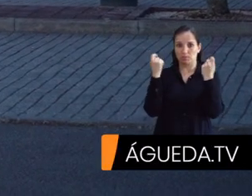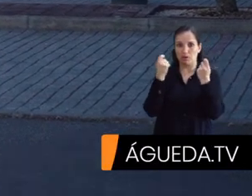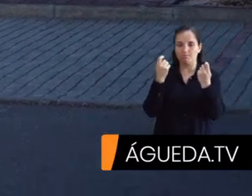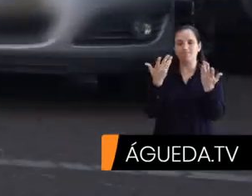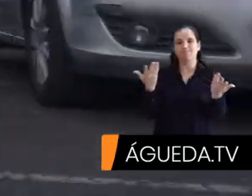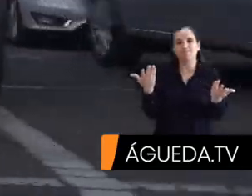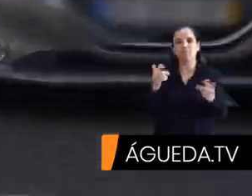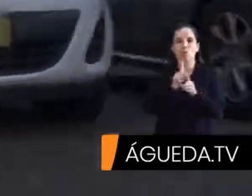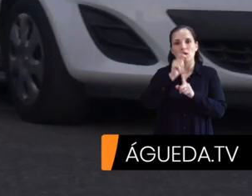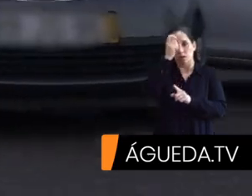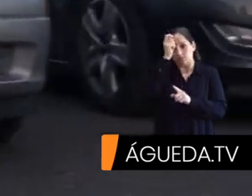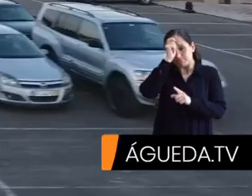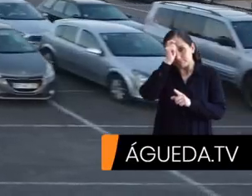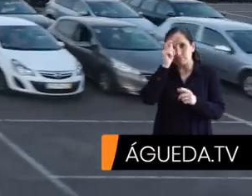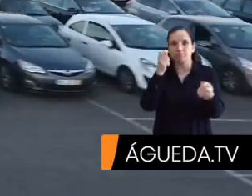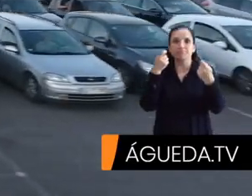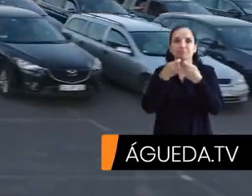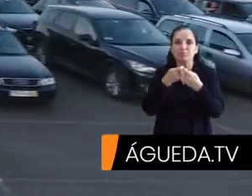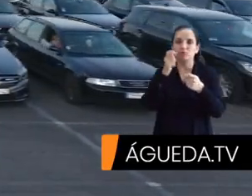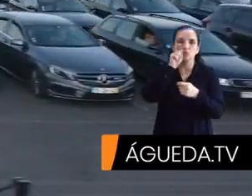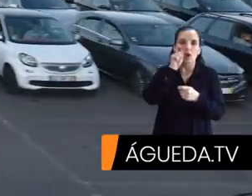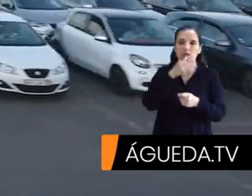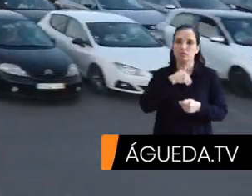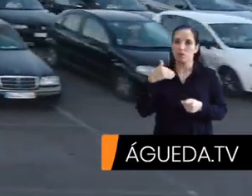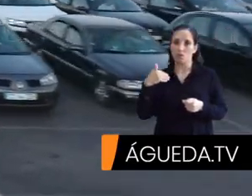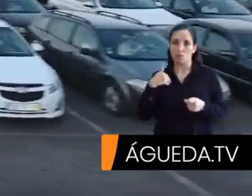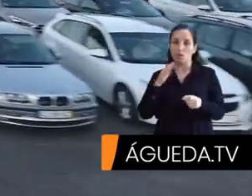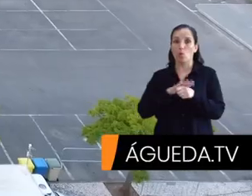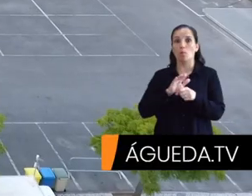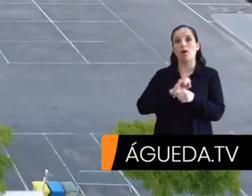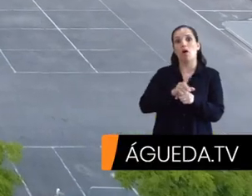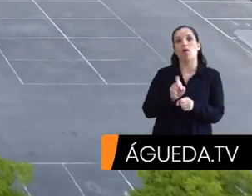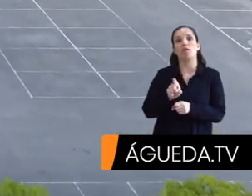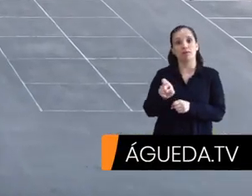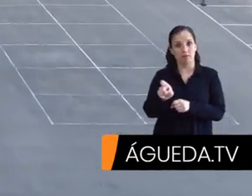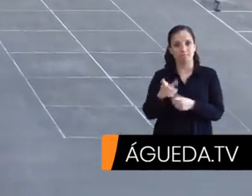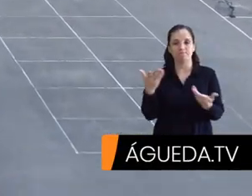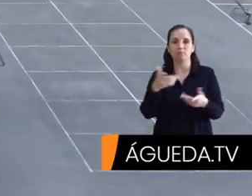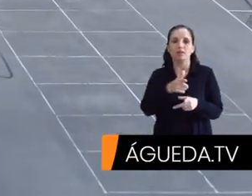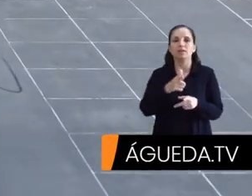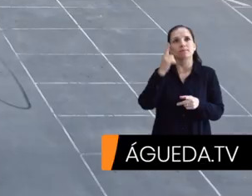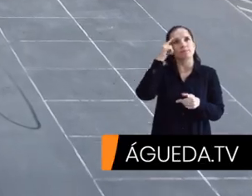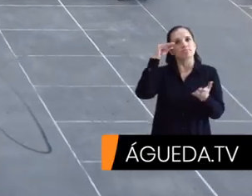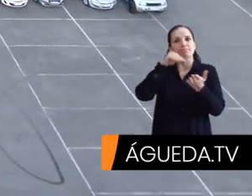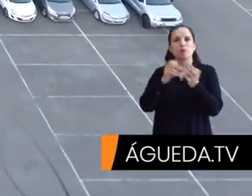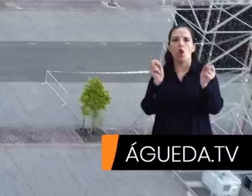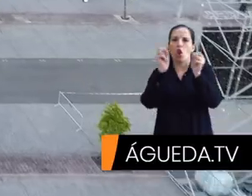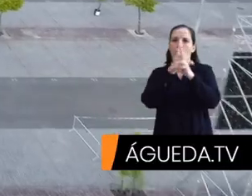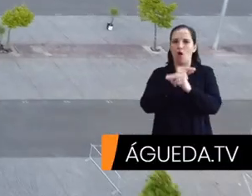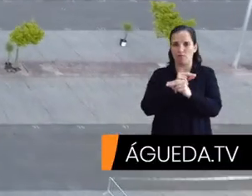forma a garantir o cumprimento das medidas de segurança e de saúde pública de combate ao Covid-19, o evento teve de se